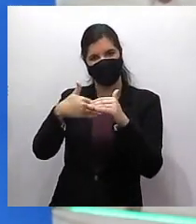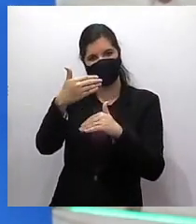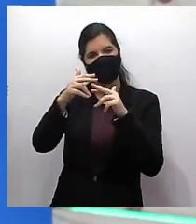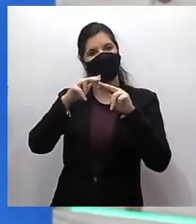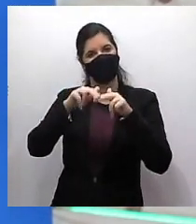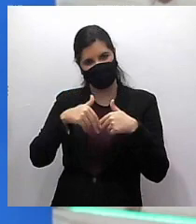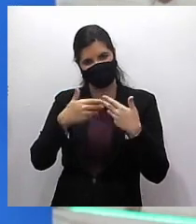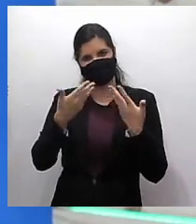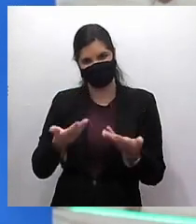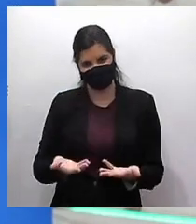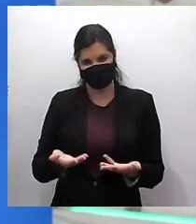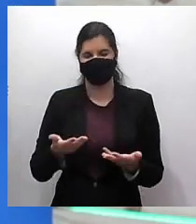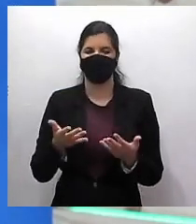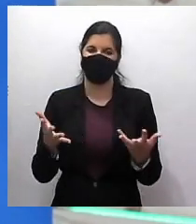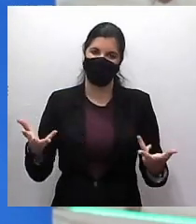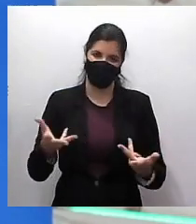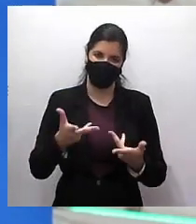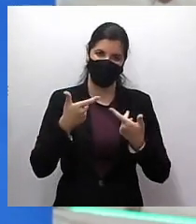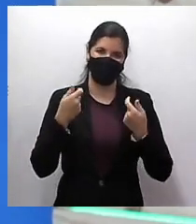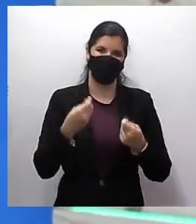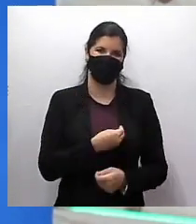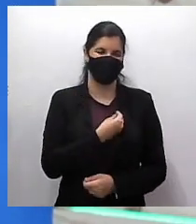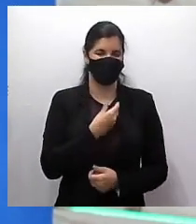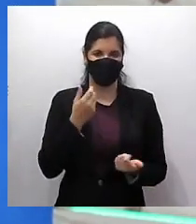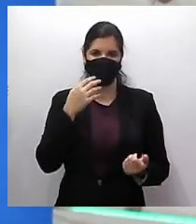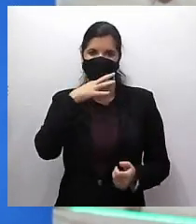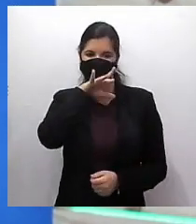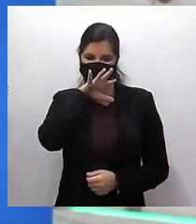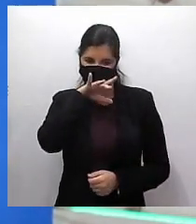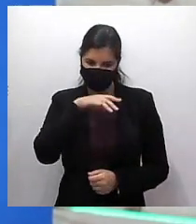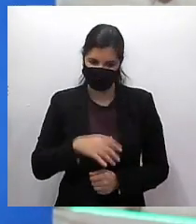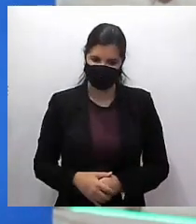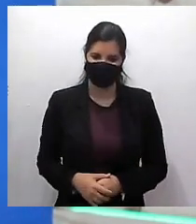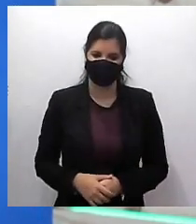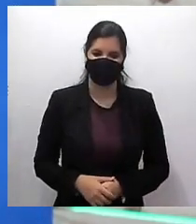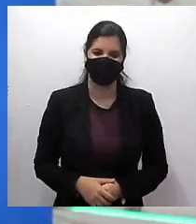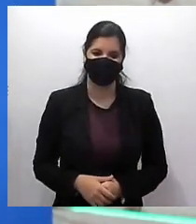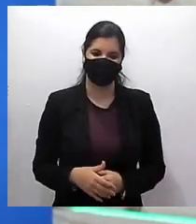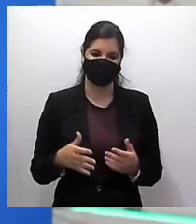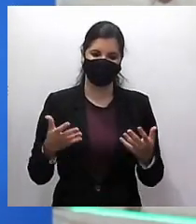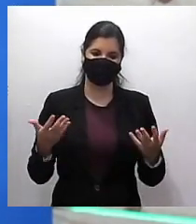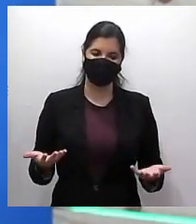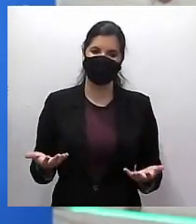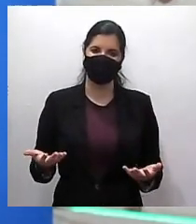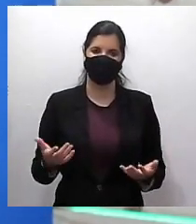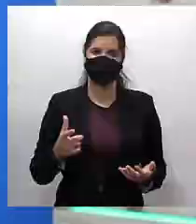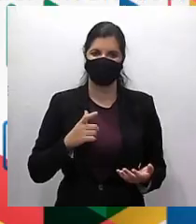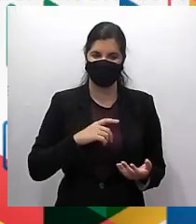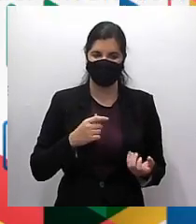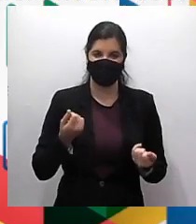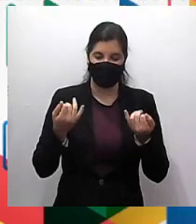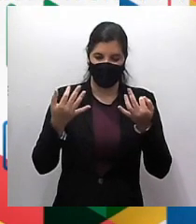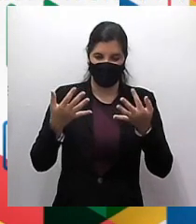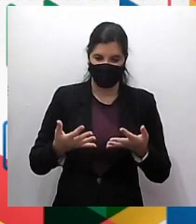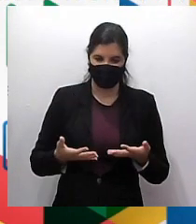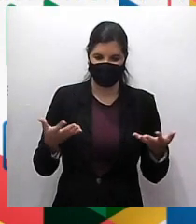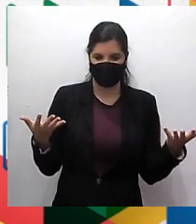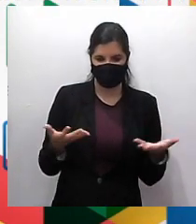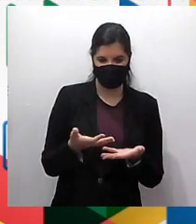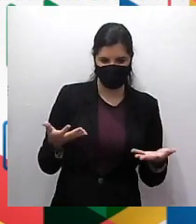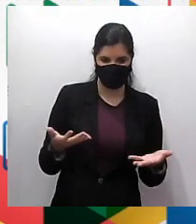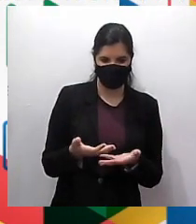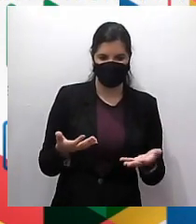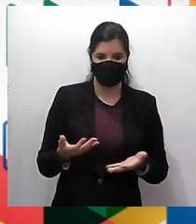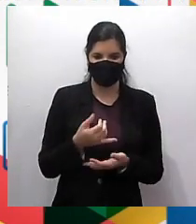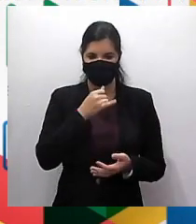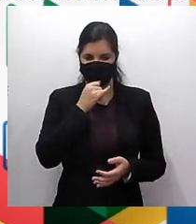conta disso, né? Essa qualidade de vida. Bom, em termos de classificação, eu tenho aqui,